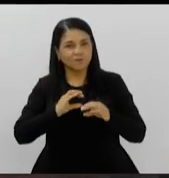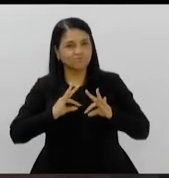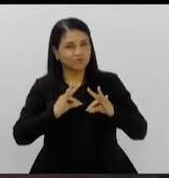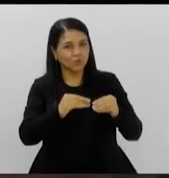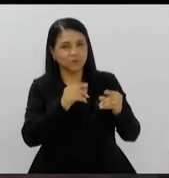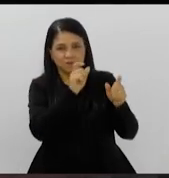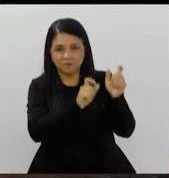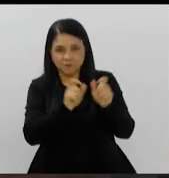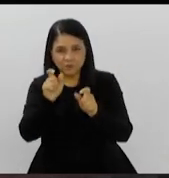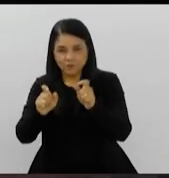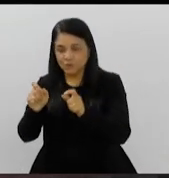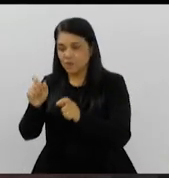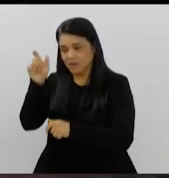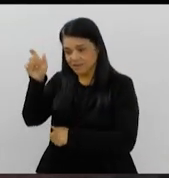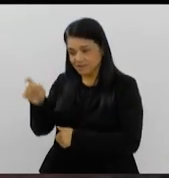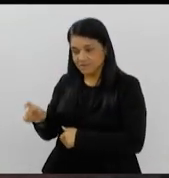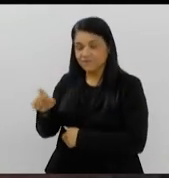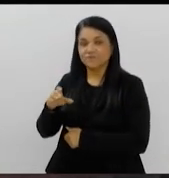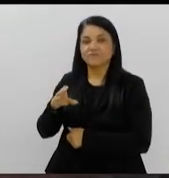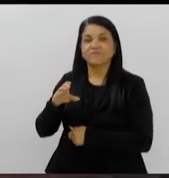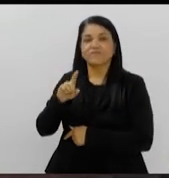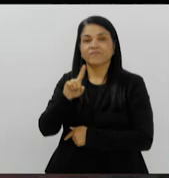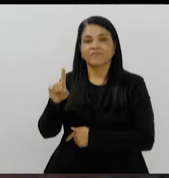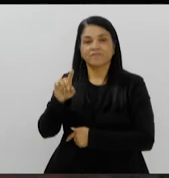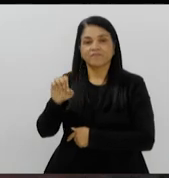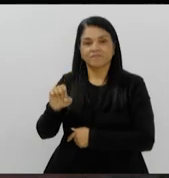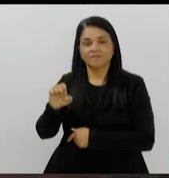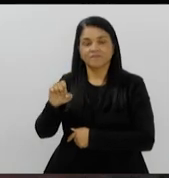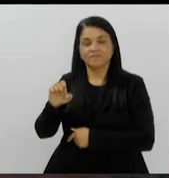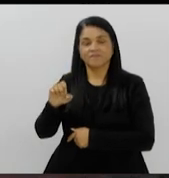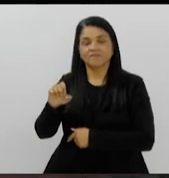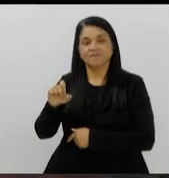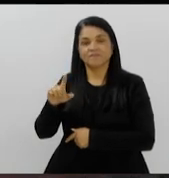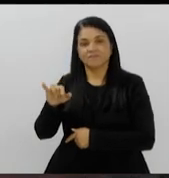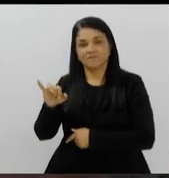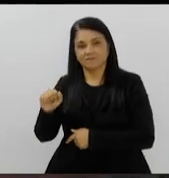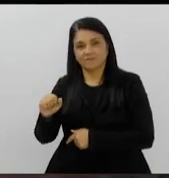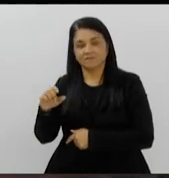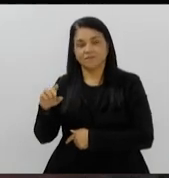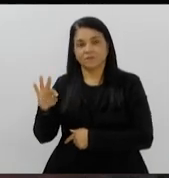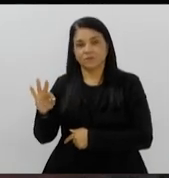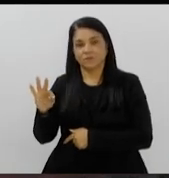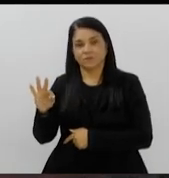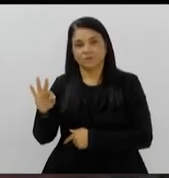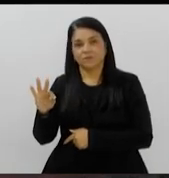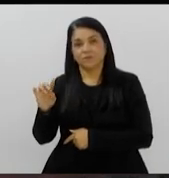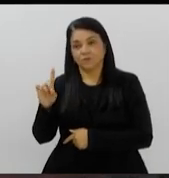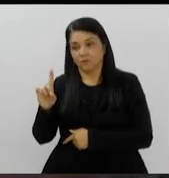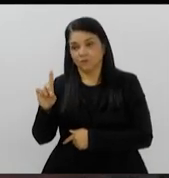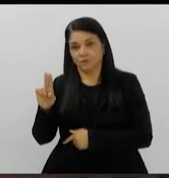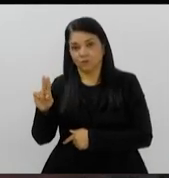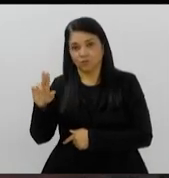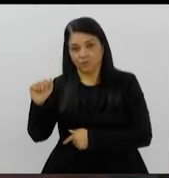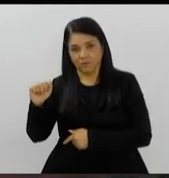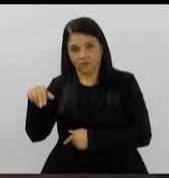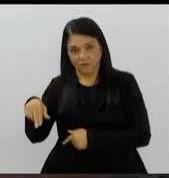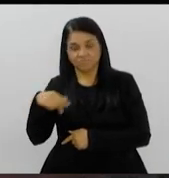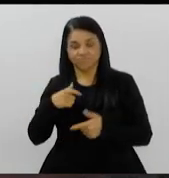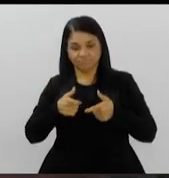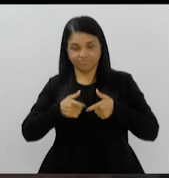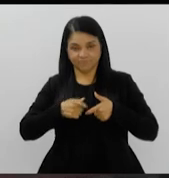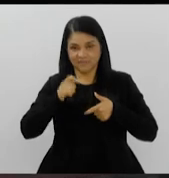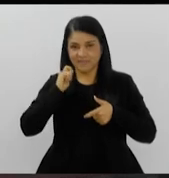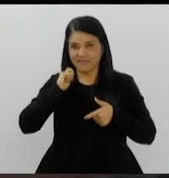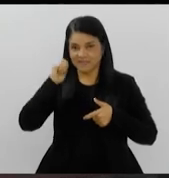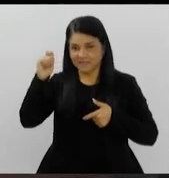é a nossa querida Zélia Duncan. Ela vai ganhar, através do nosso mandato, a medalha Tiradentes, o diploma